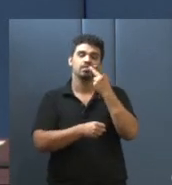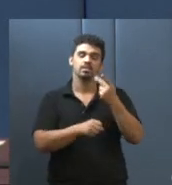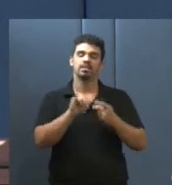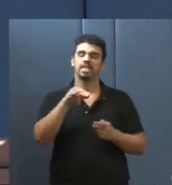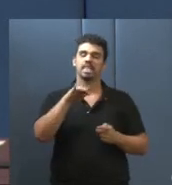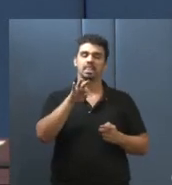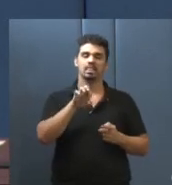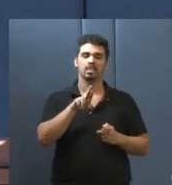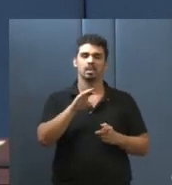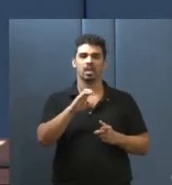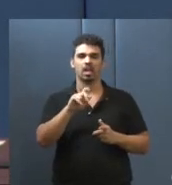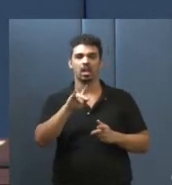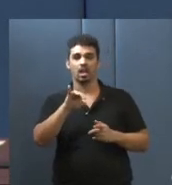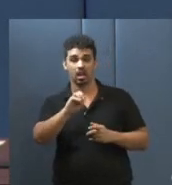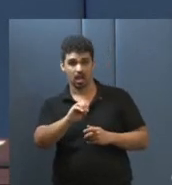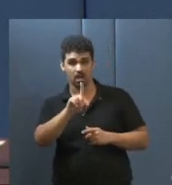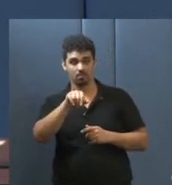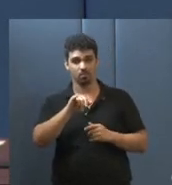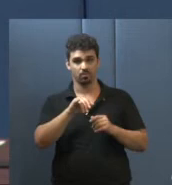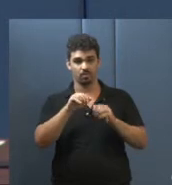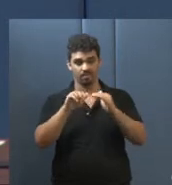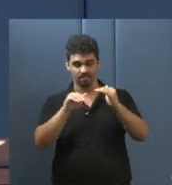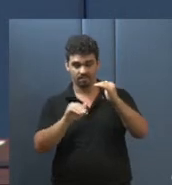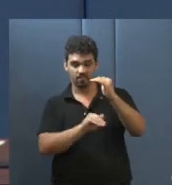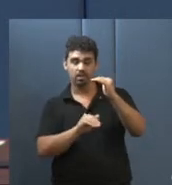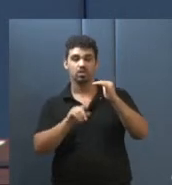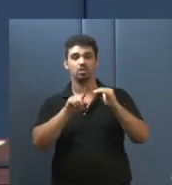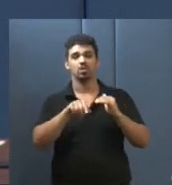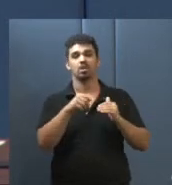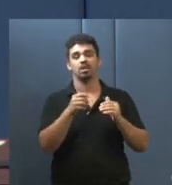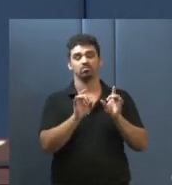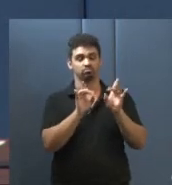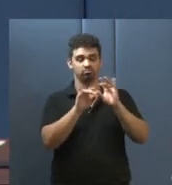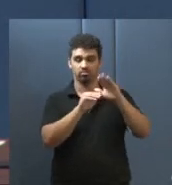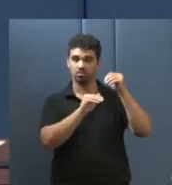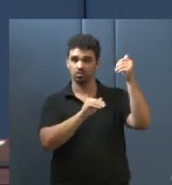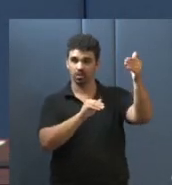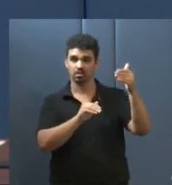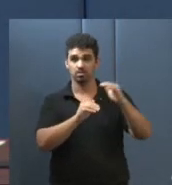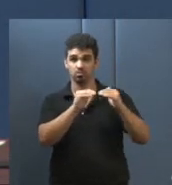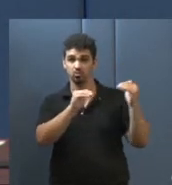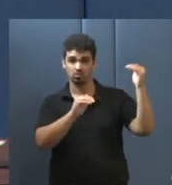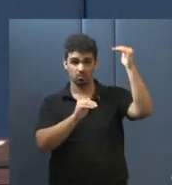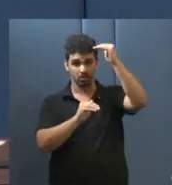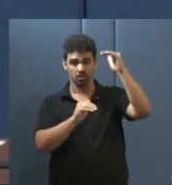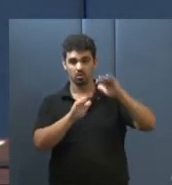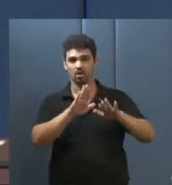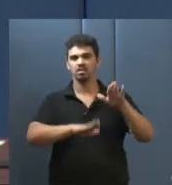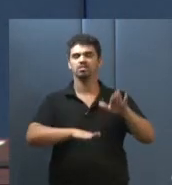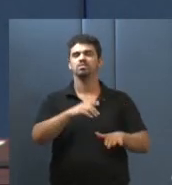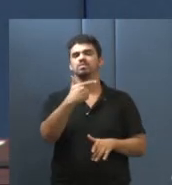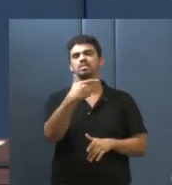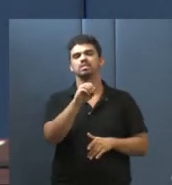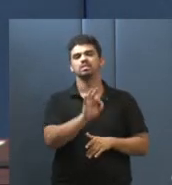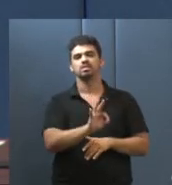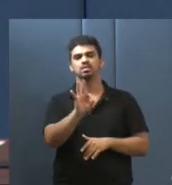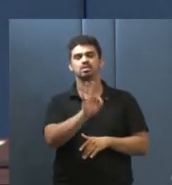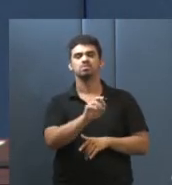capita inferior a 695, relação dívida-exportação superior a 220%,